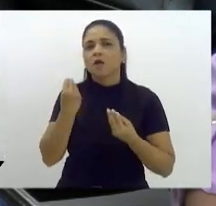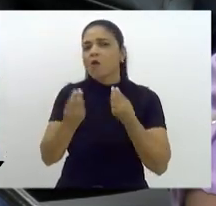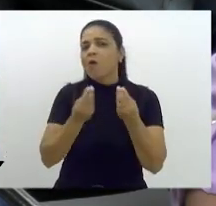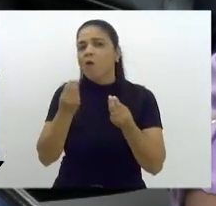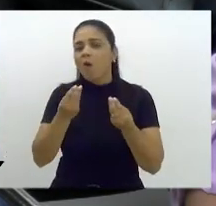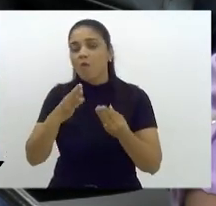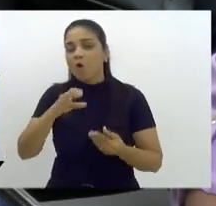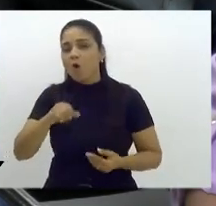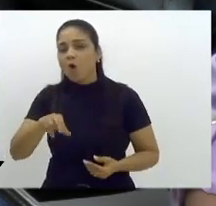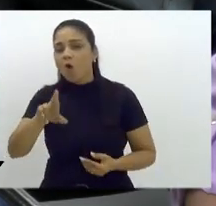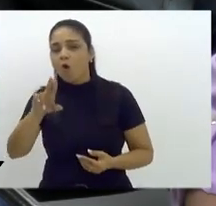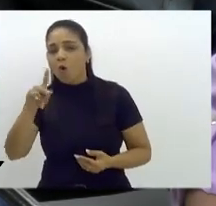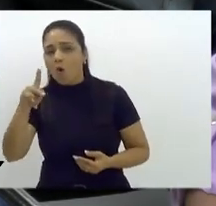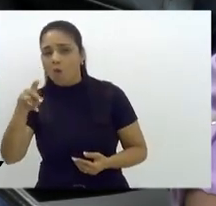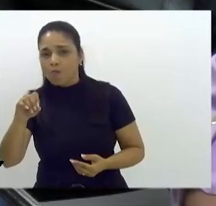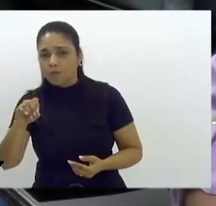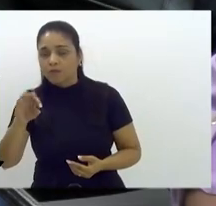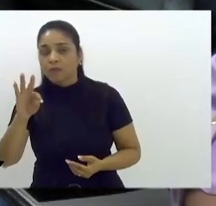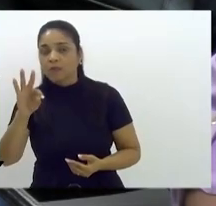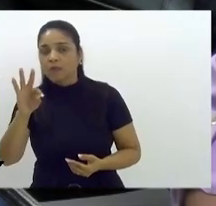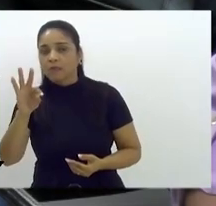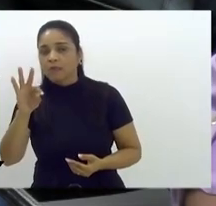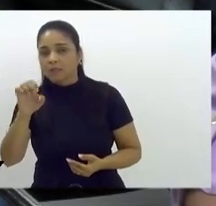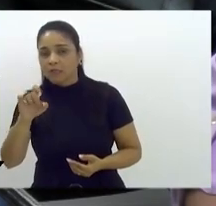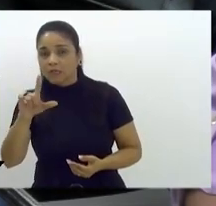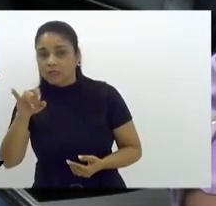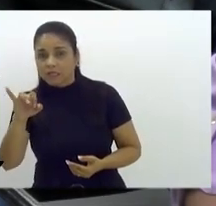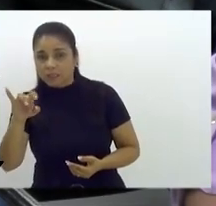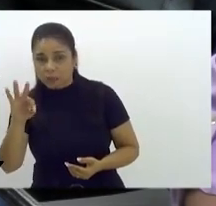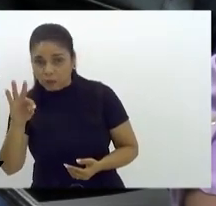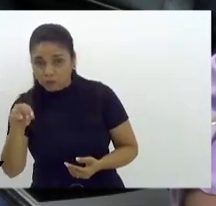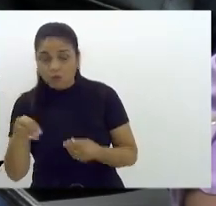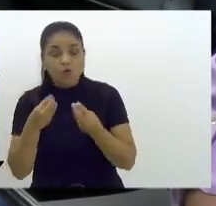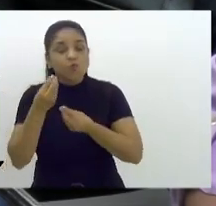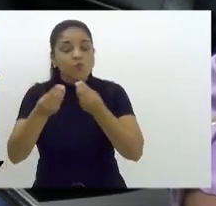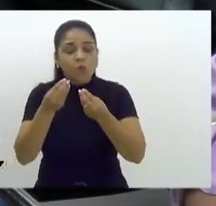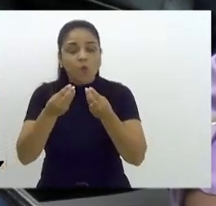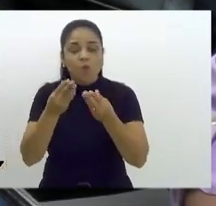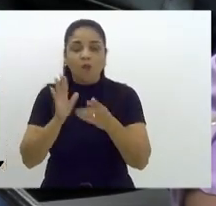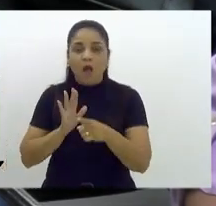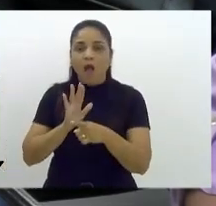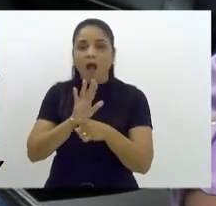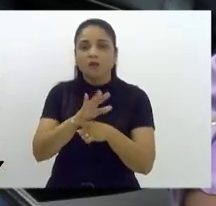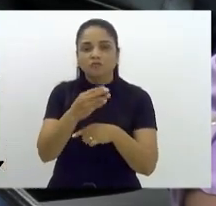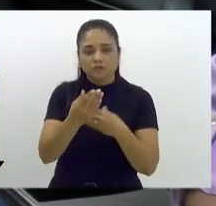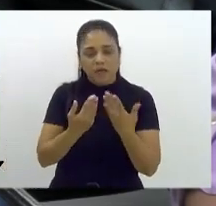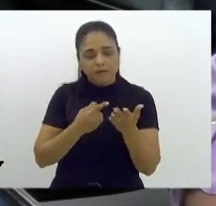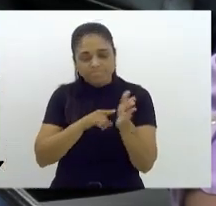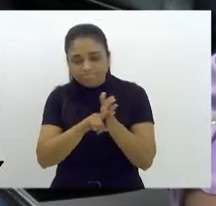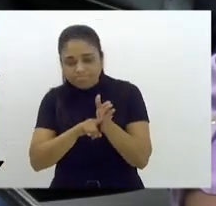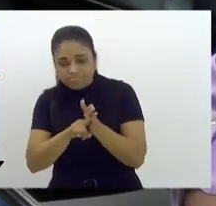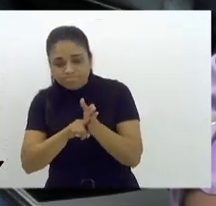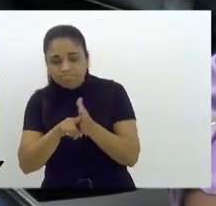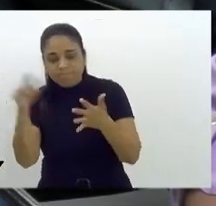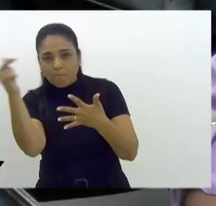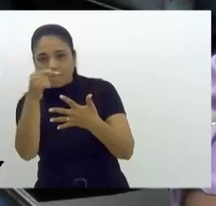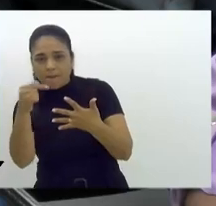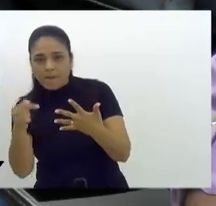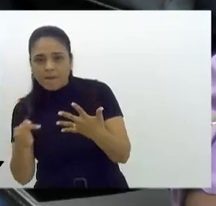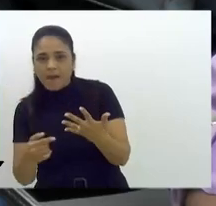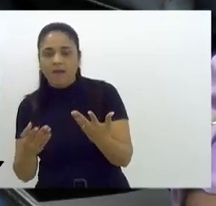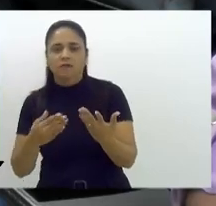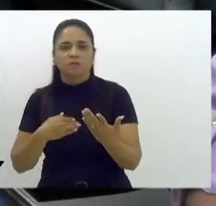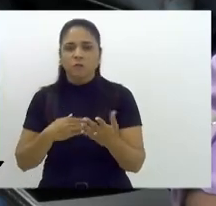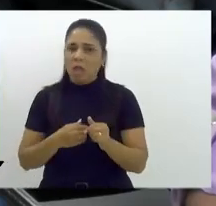como que a gente pode fazer com que esses elementos contribuam para a gente esmiuçar porque é uma realidade social não existe lado